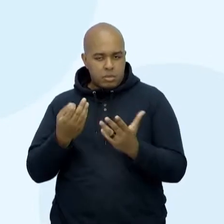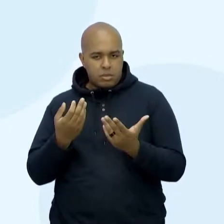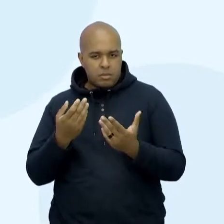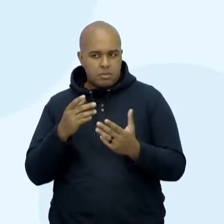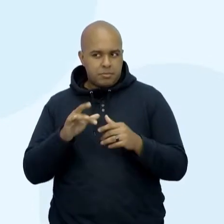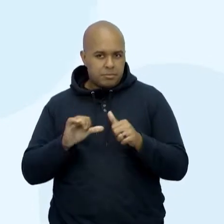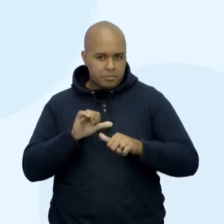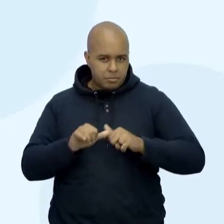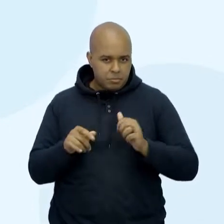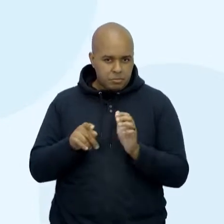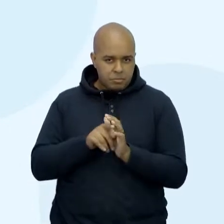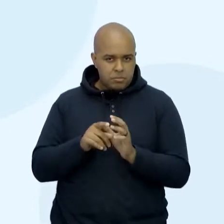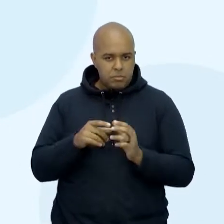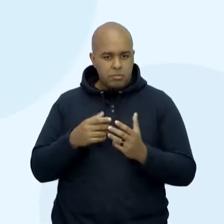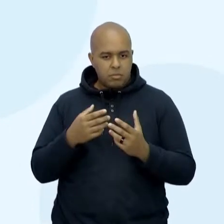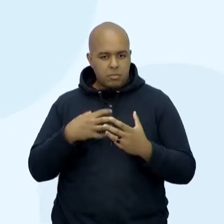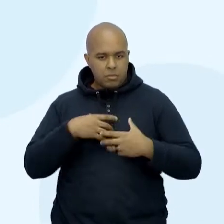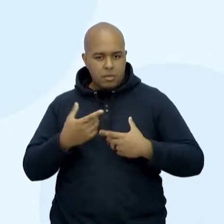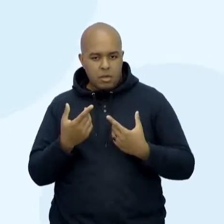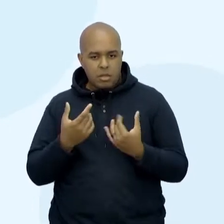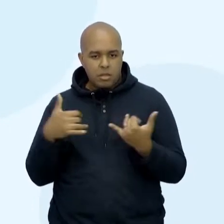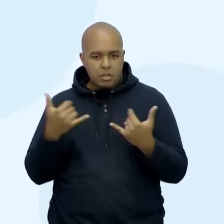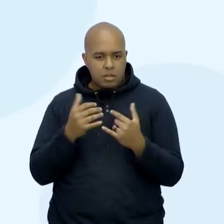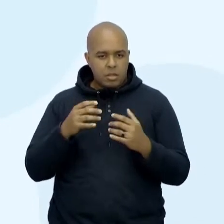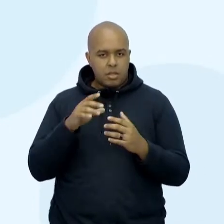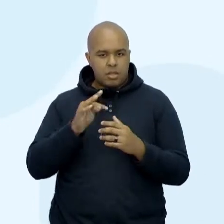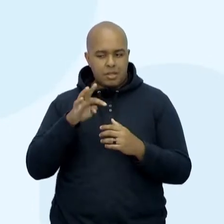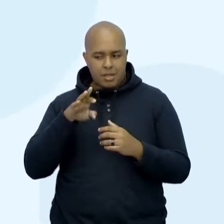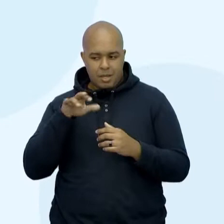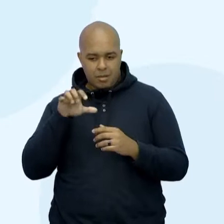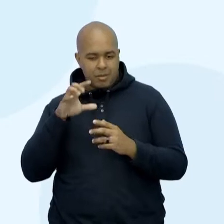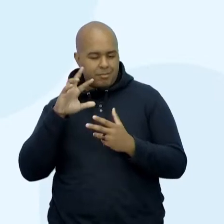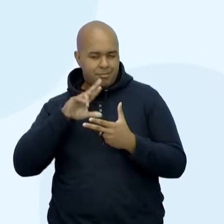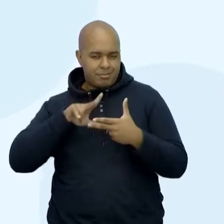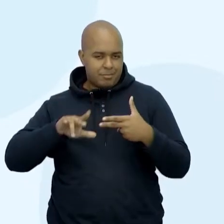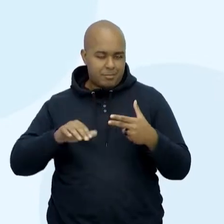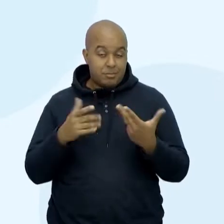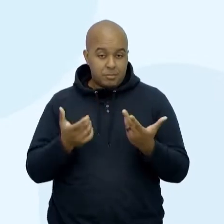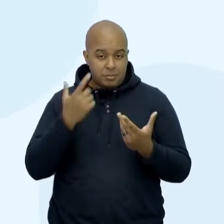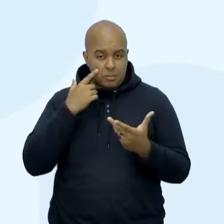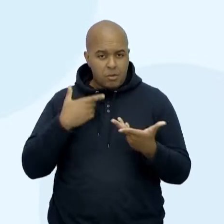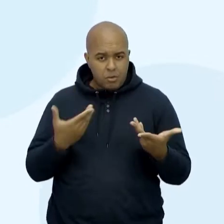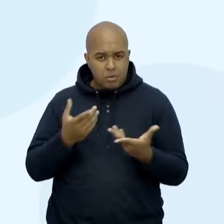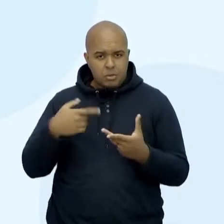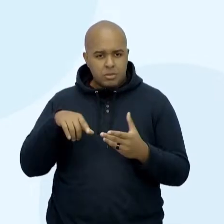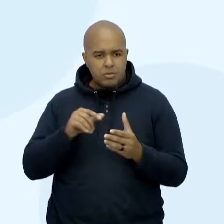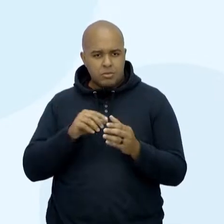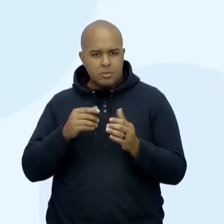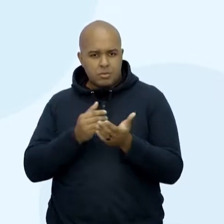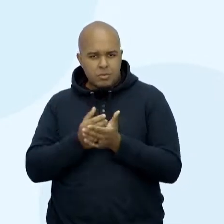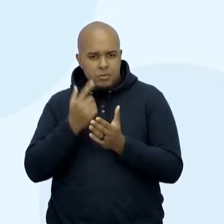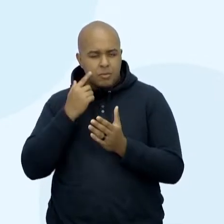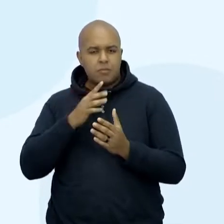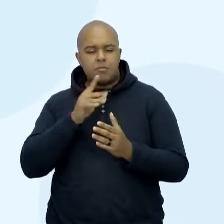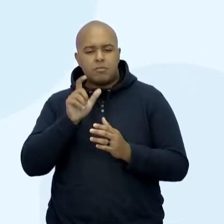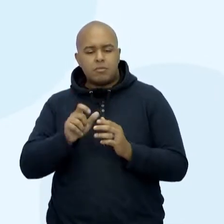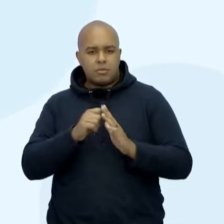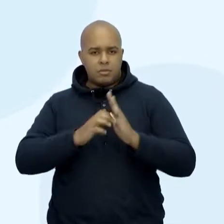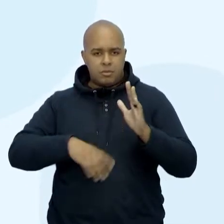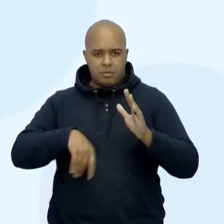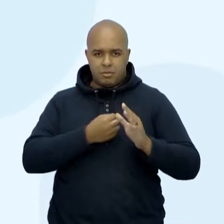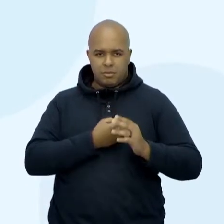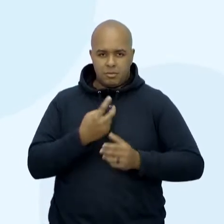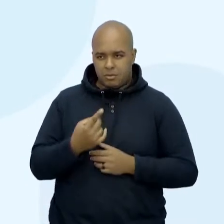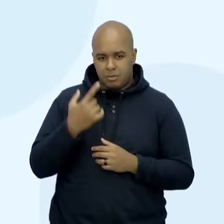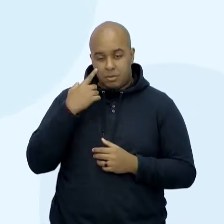de transformação do tipo energia térmica e tudo mais. Então hoje nós vamos conhecer aí a proposta da atividade